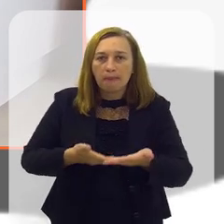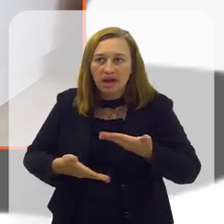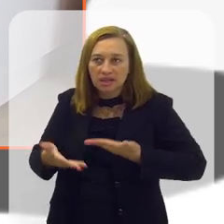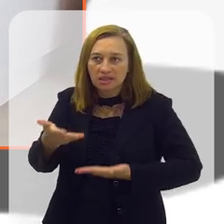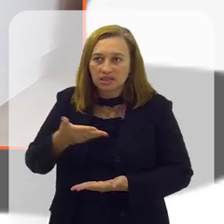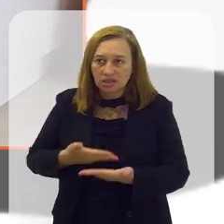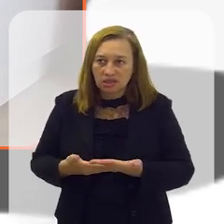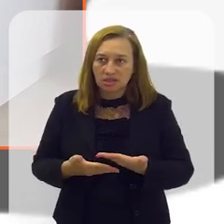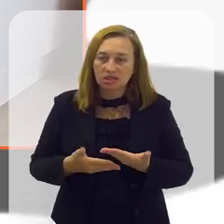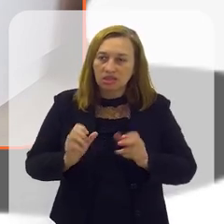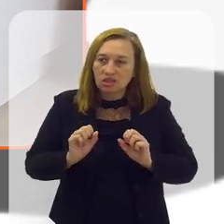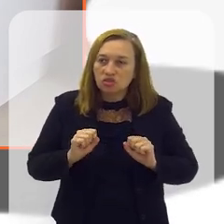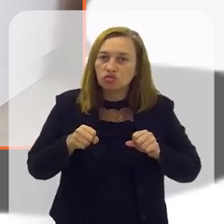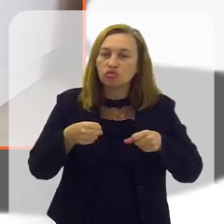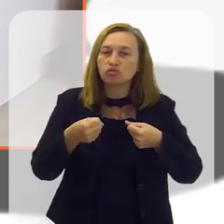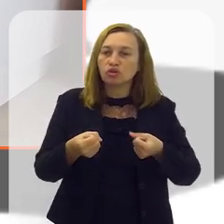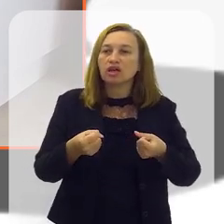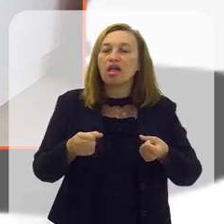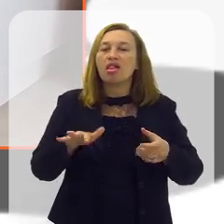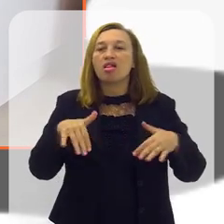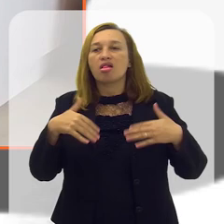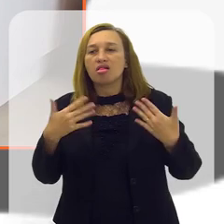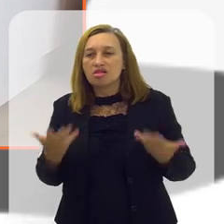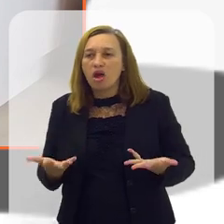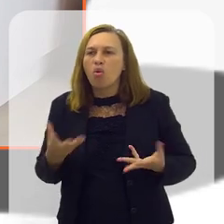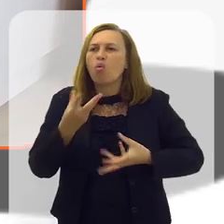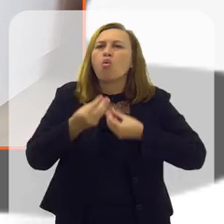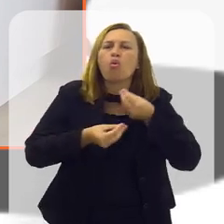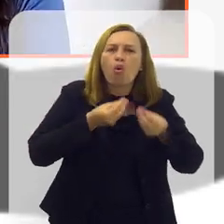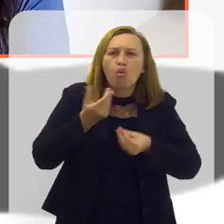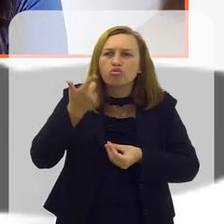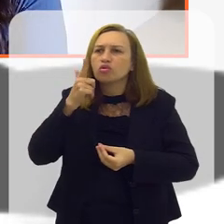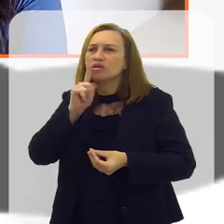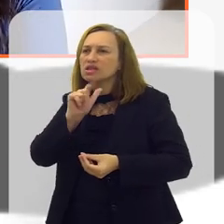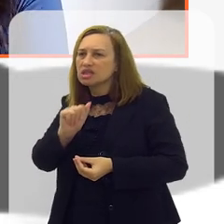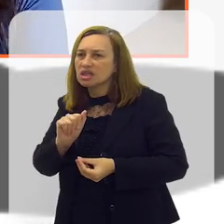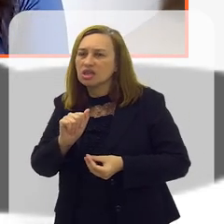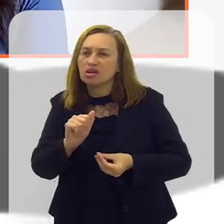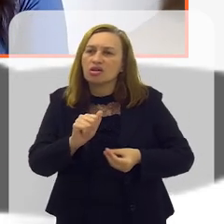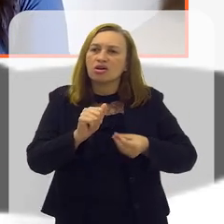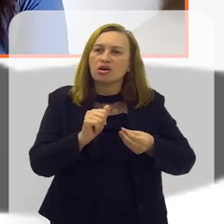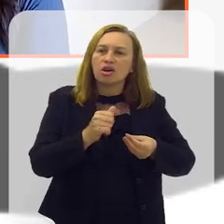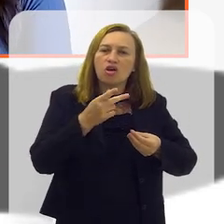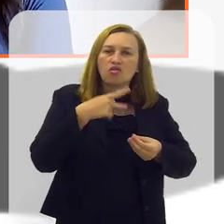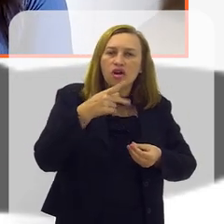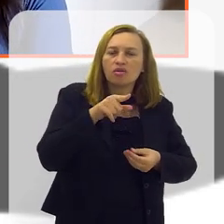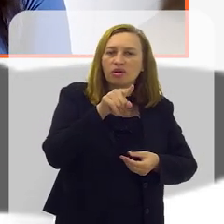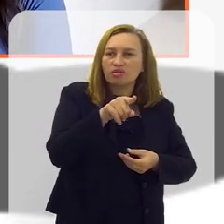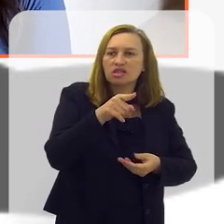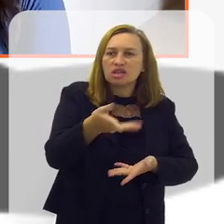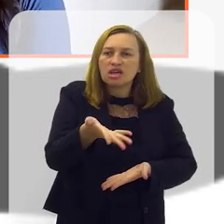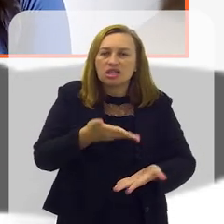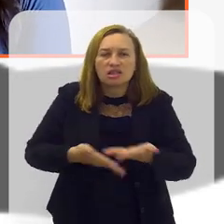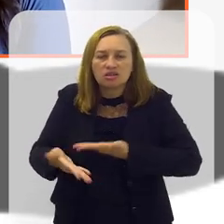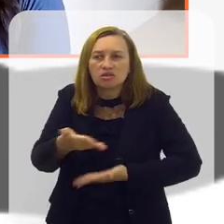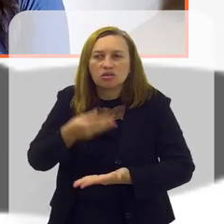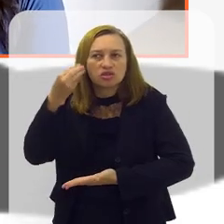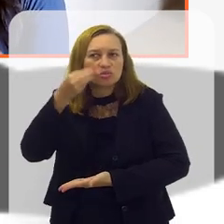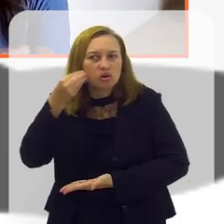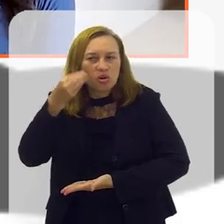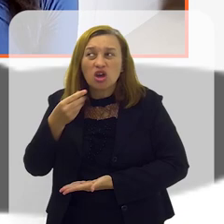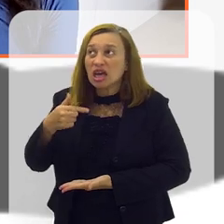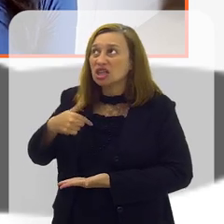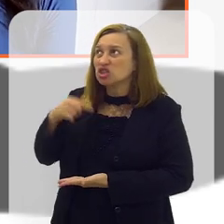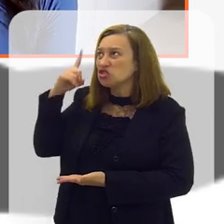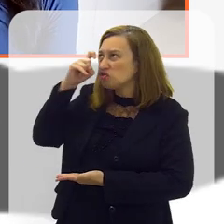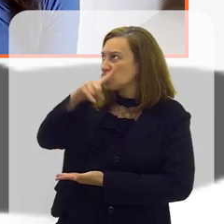compartilhar das forças. Então, como que eu consegui? Eu passo para você essa troca de experiências. O que